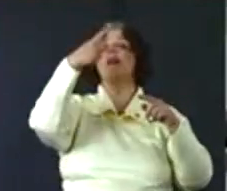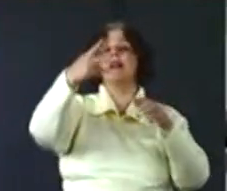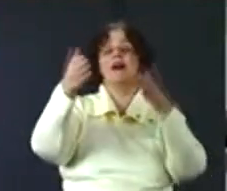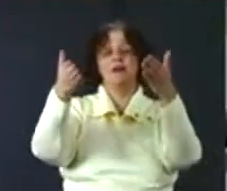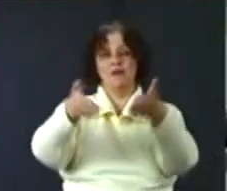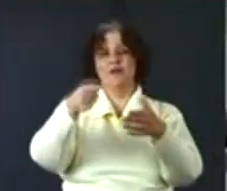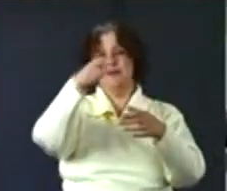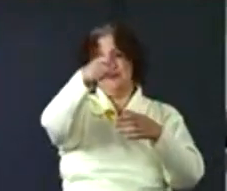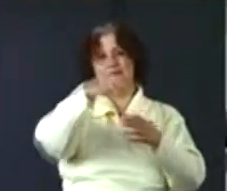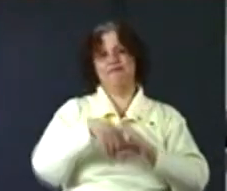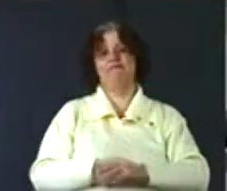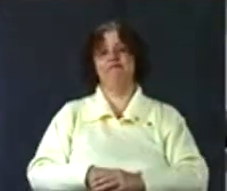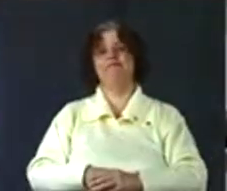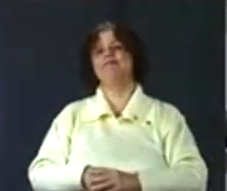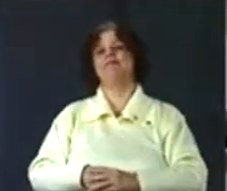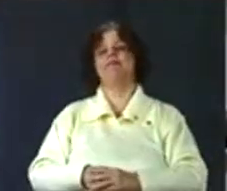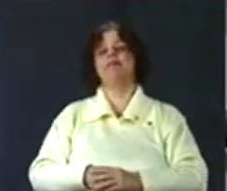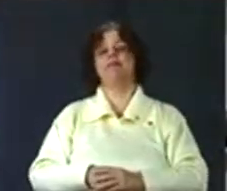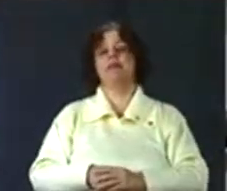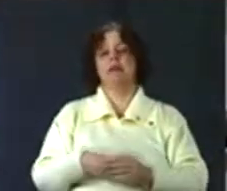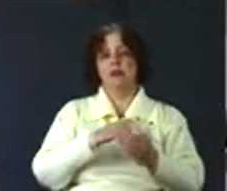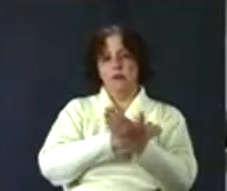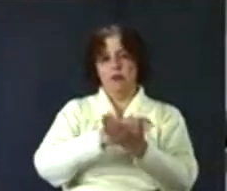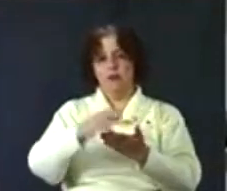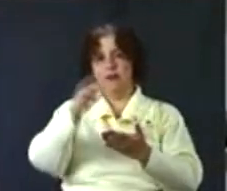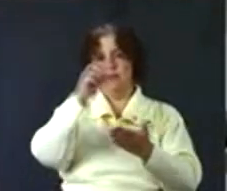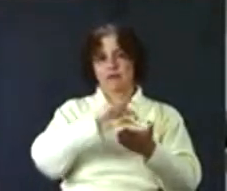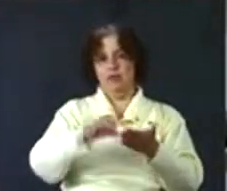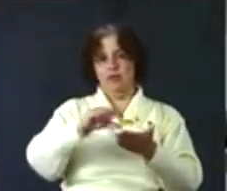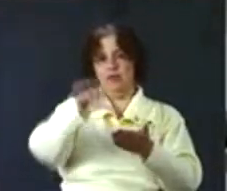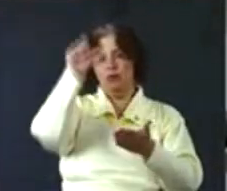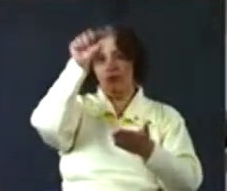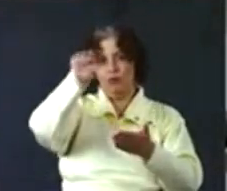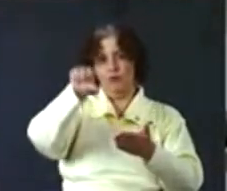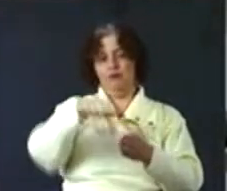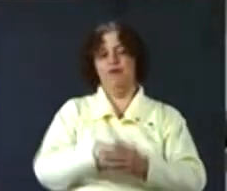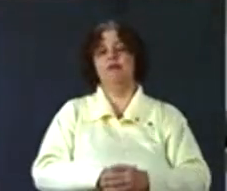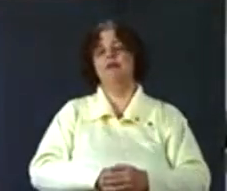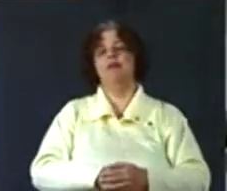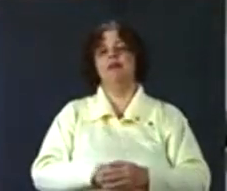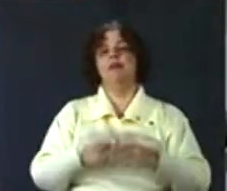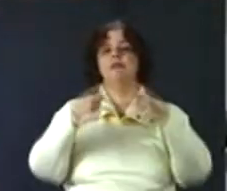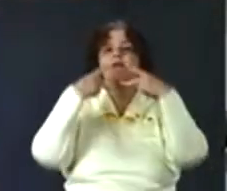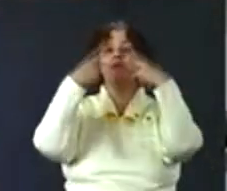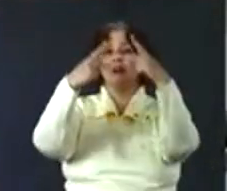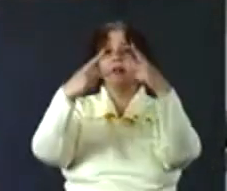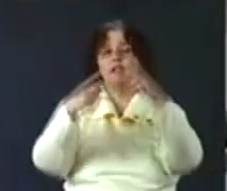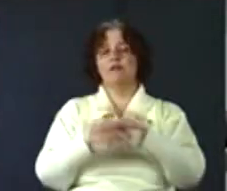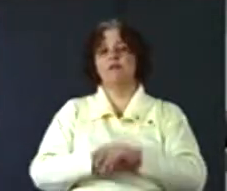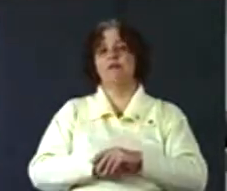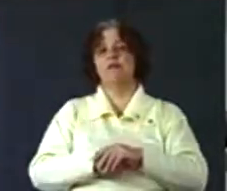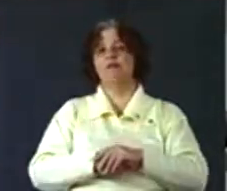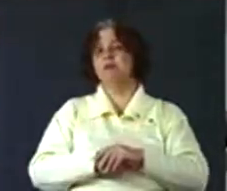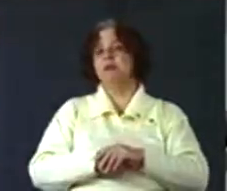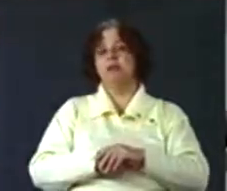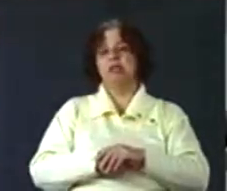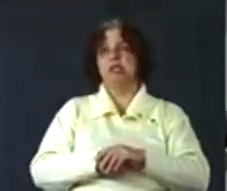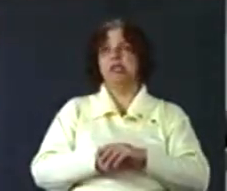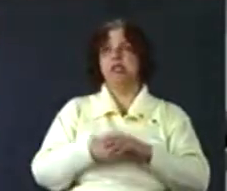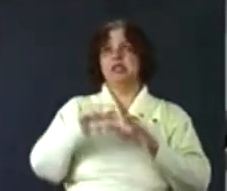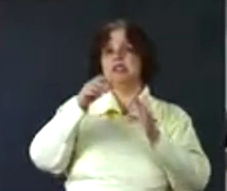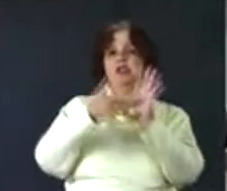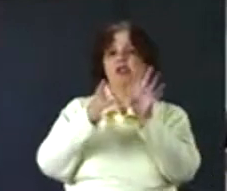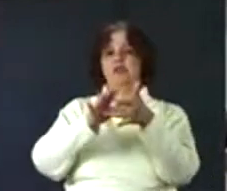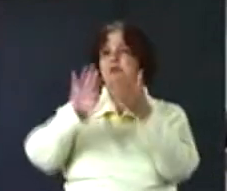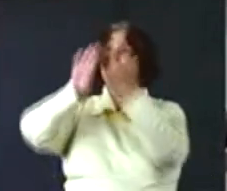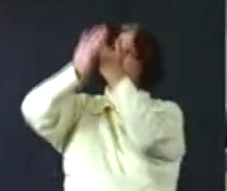minha irmã. E a partir do verso 9, ele vai então agora mais uma vez dizer que ele não está alheio ao que está acontecendo na